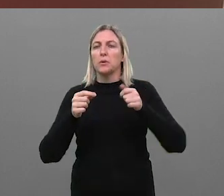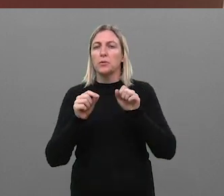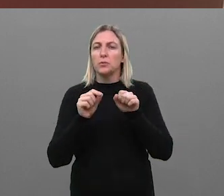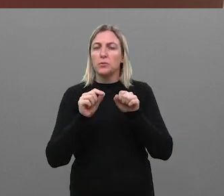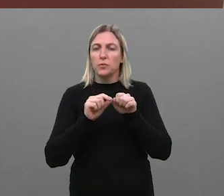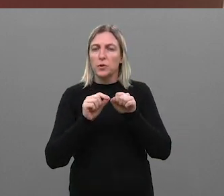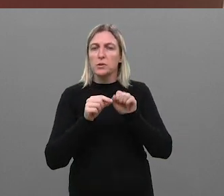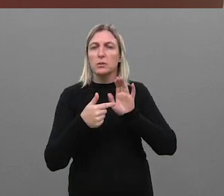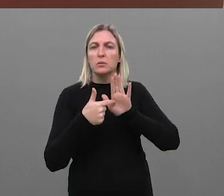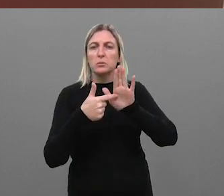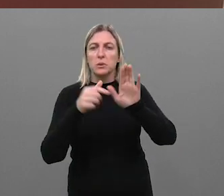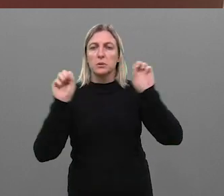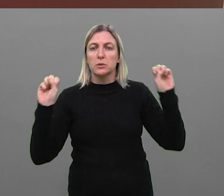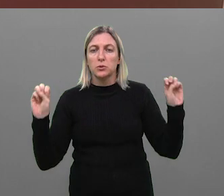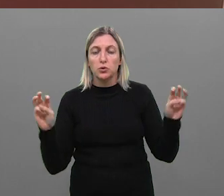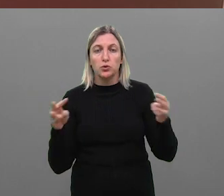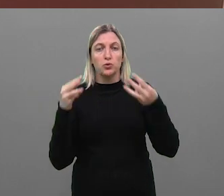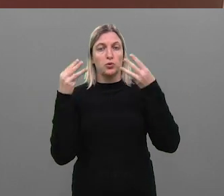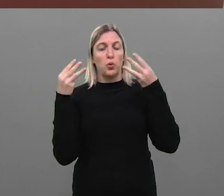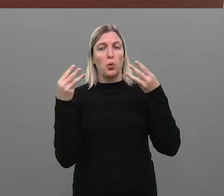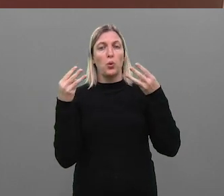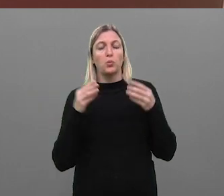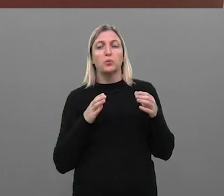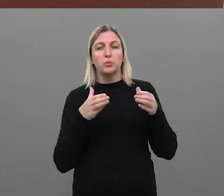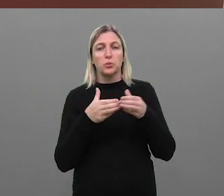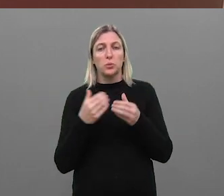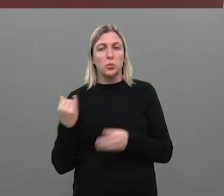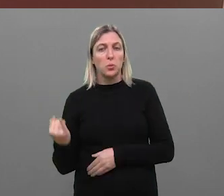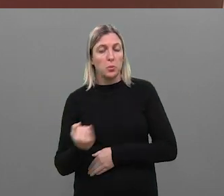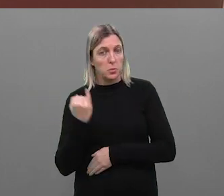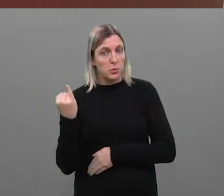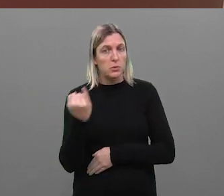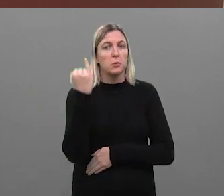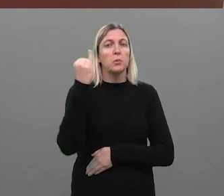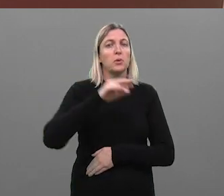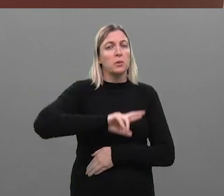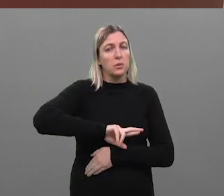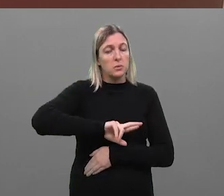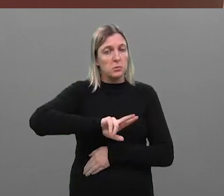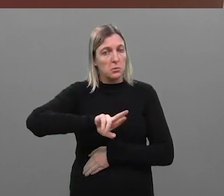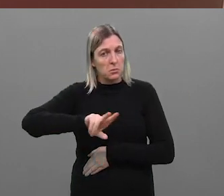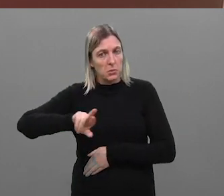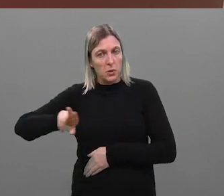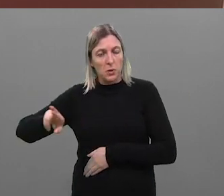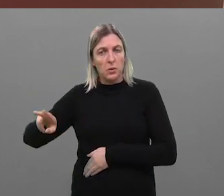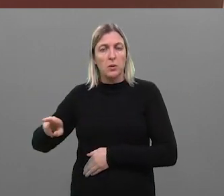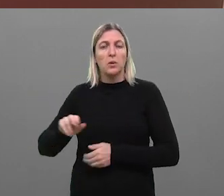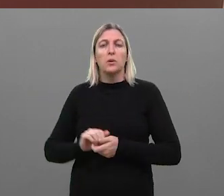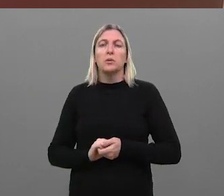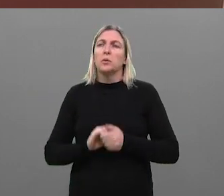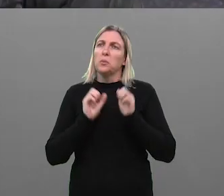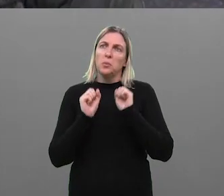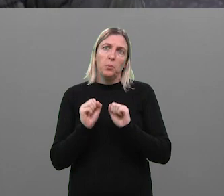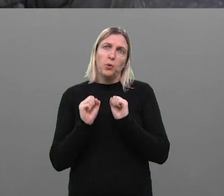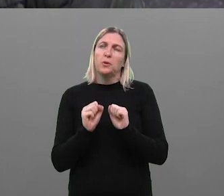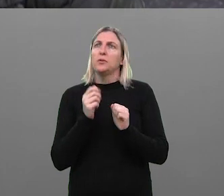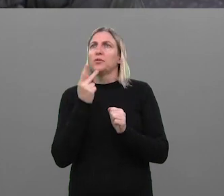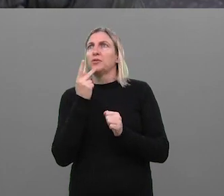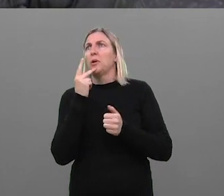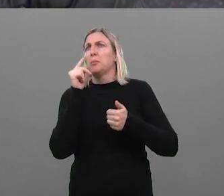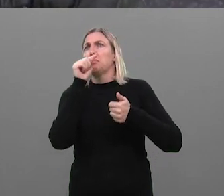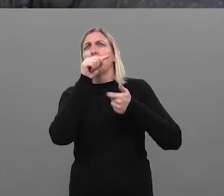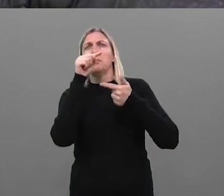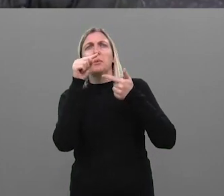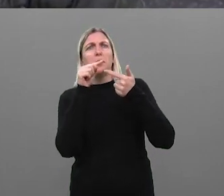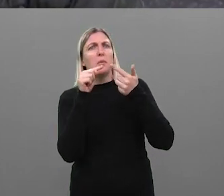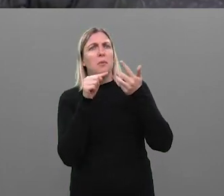diversos festivais abriu shows de de maiores nomes ah sei lá Emer sonen Palmer Dio e tantos outros né então daria para